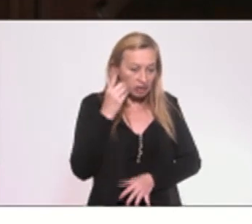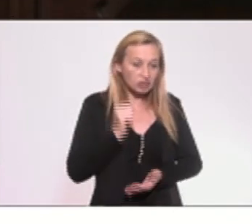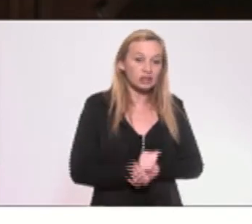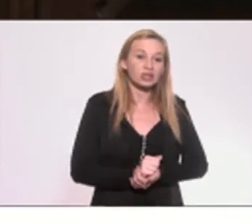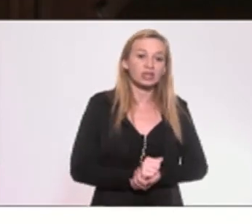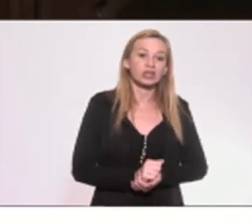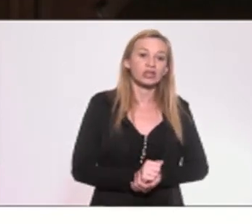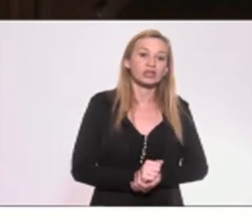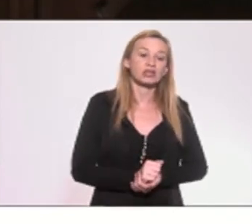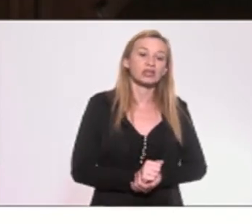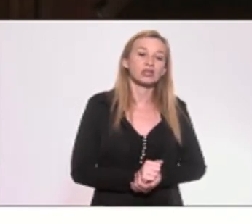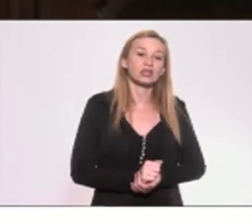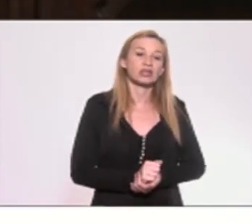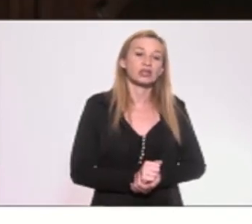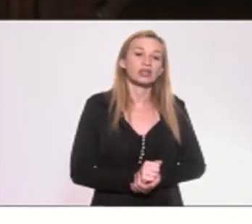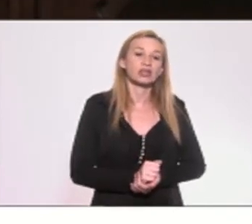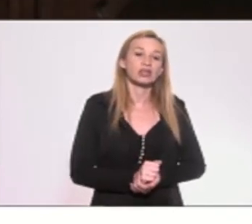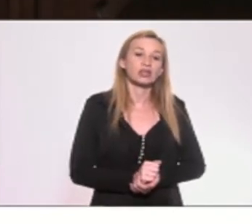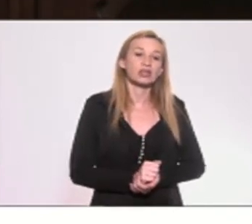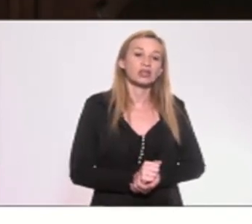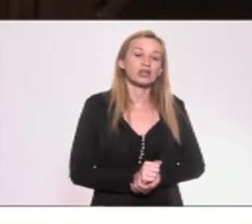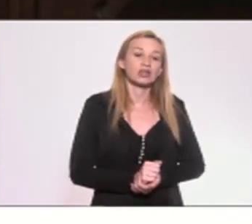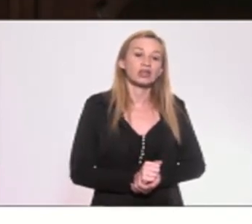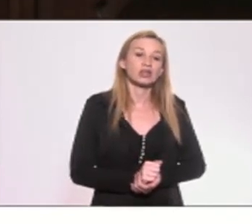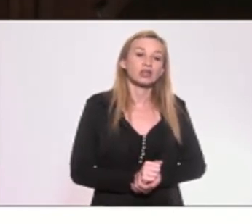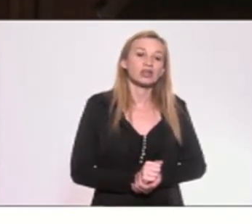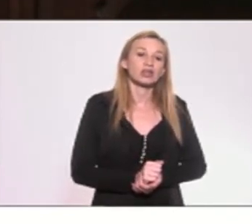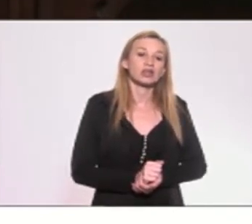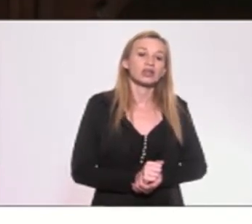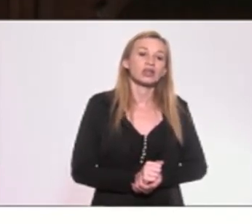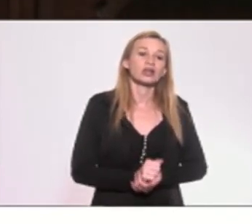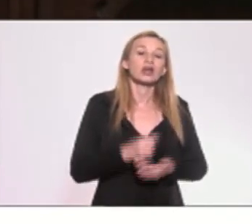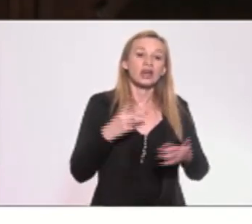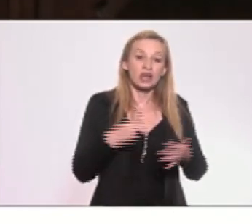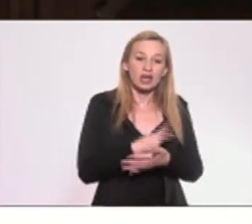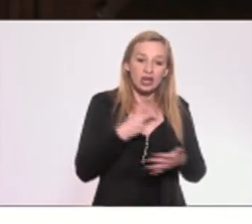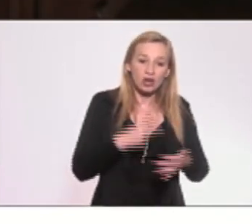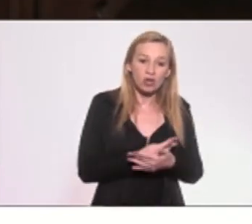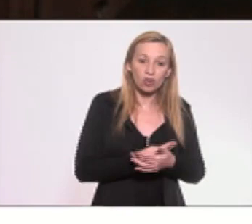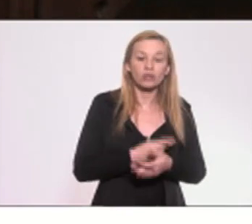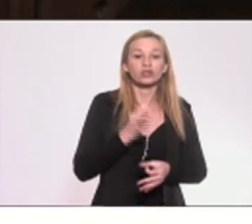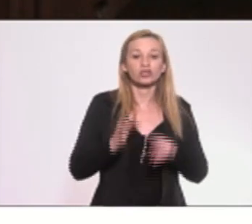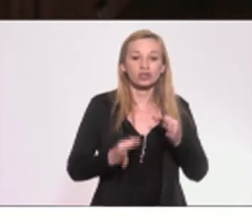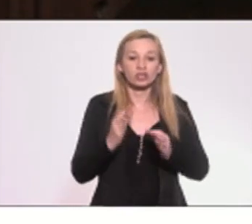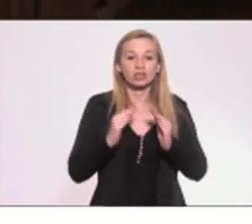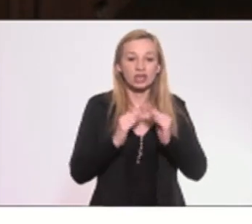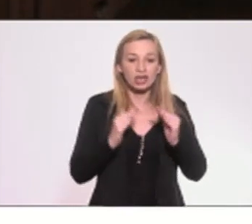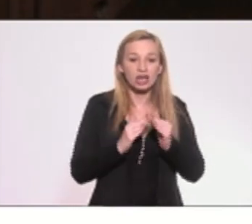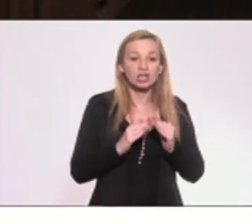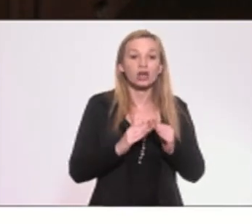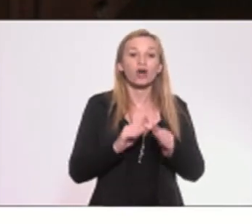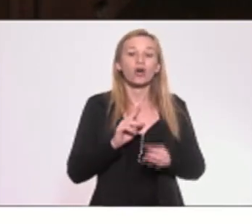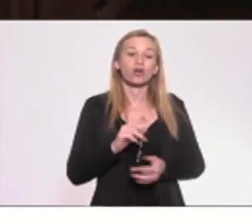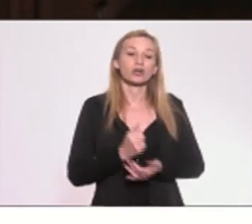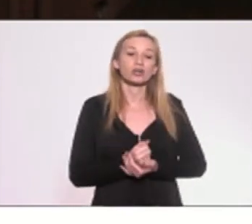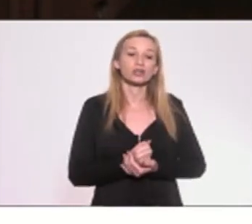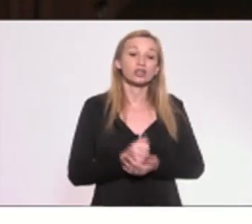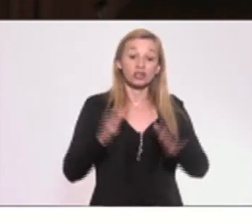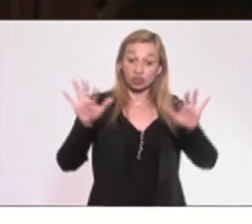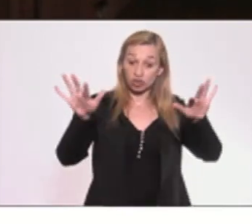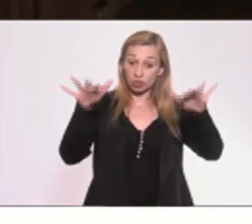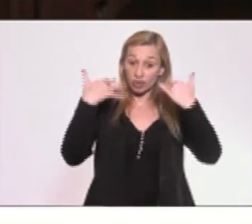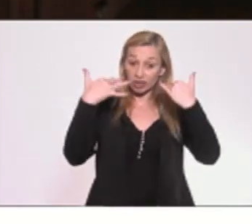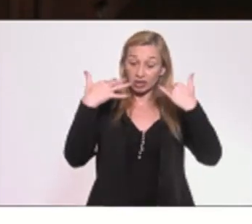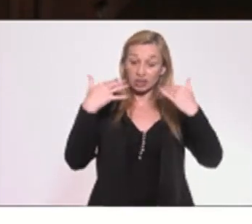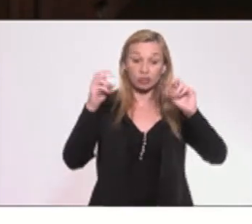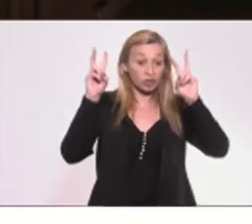extrapolou, assim, o objeto delegado pela Justiça a essa casa. Ou seja, chamar a atenção para